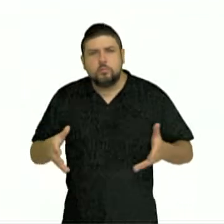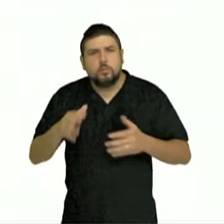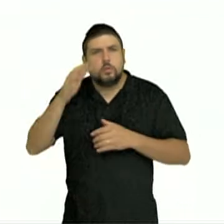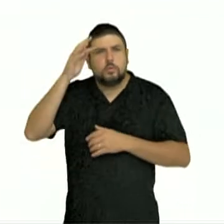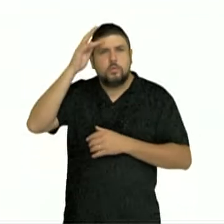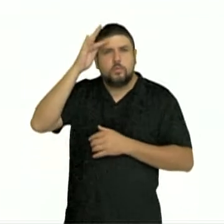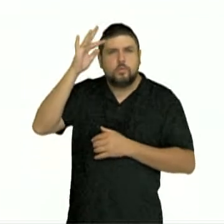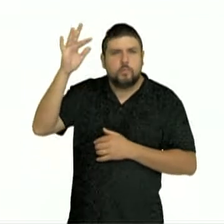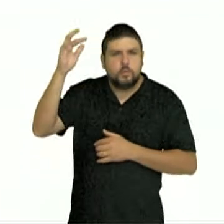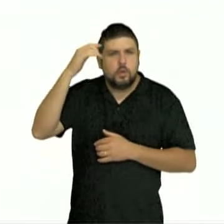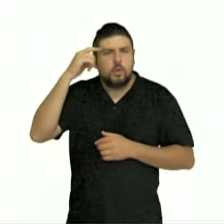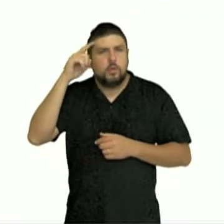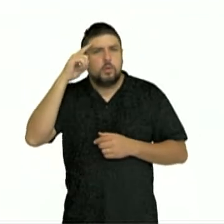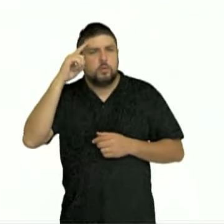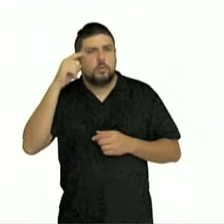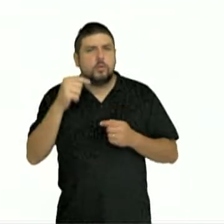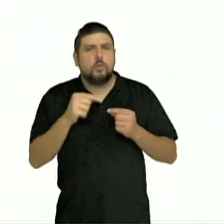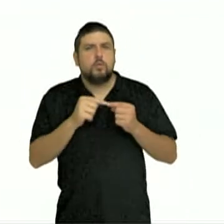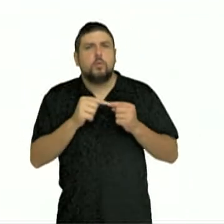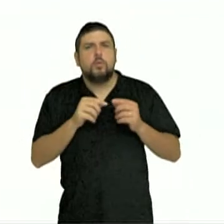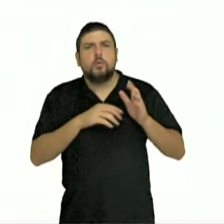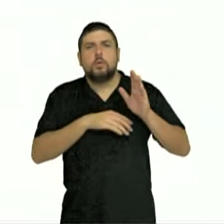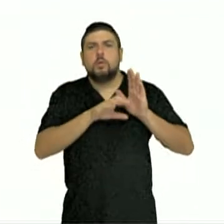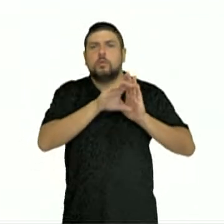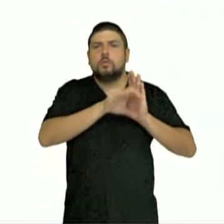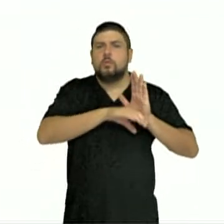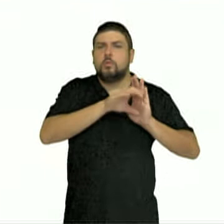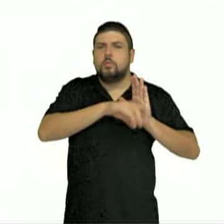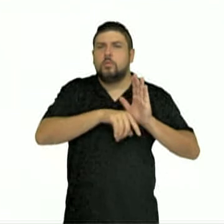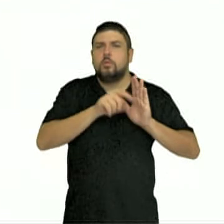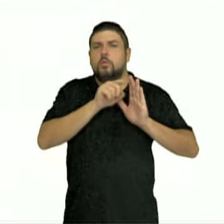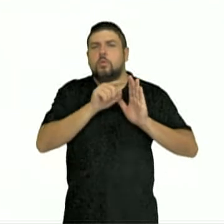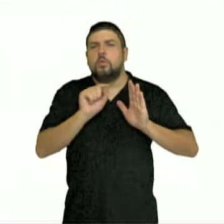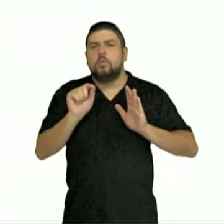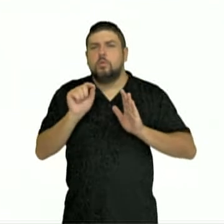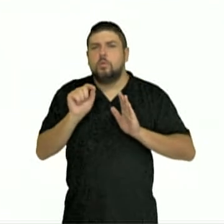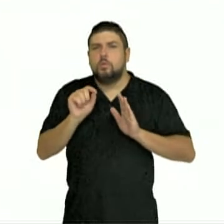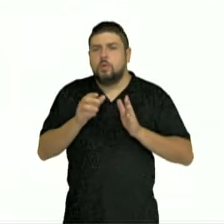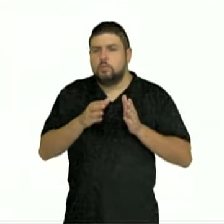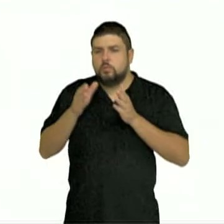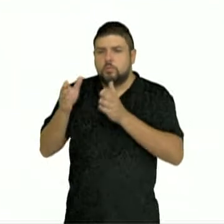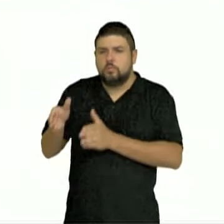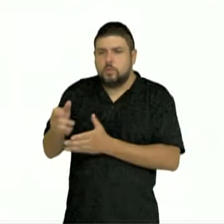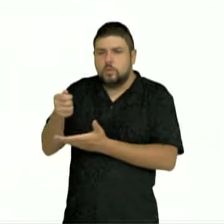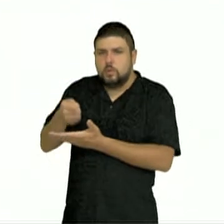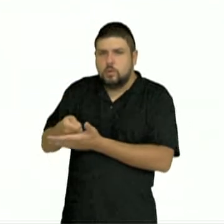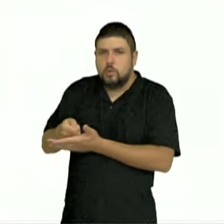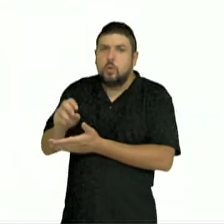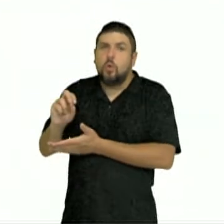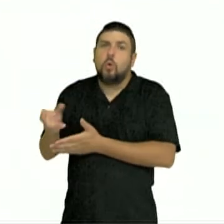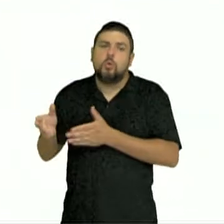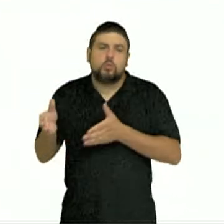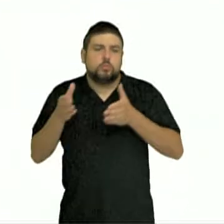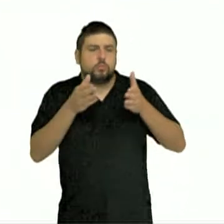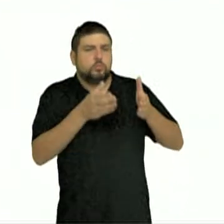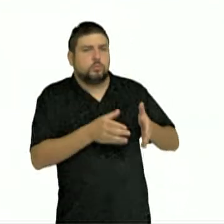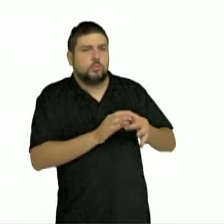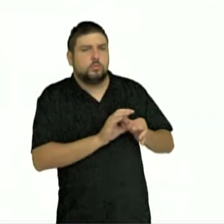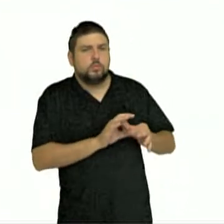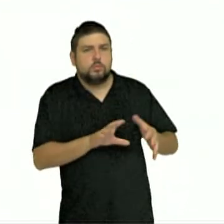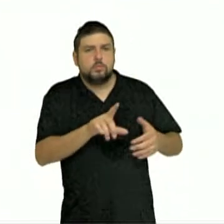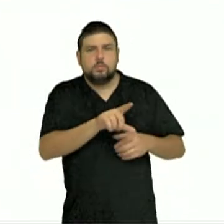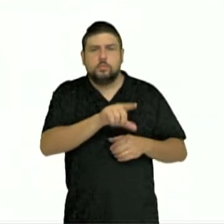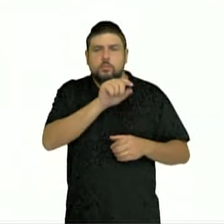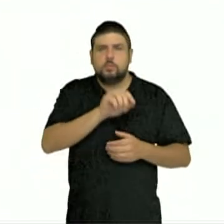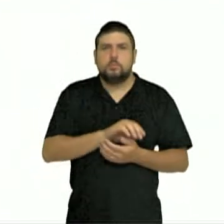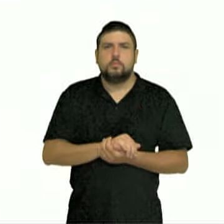a produzir conceitos que apontavam para a noção de determinismo ou para a noção de livre-arbítrio. E assim